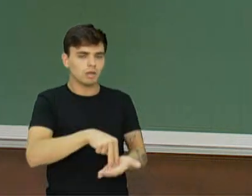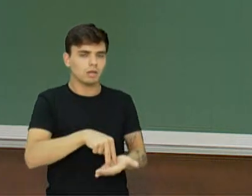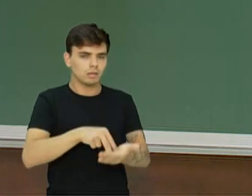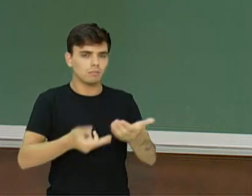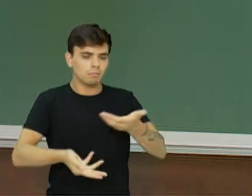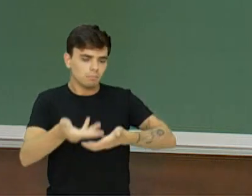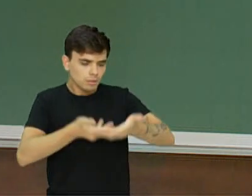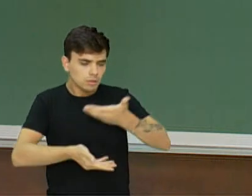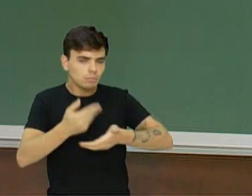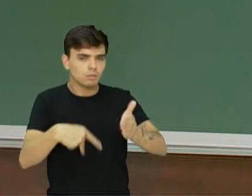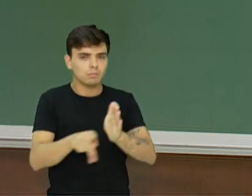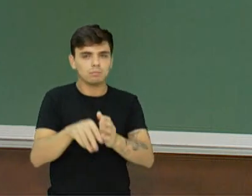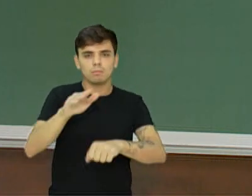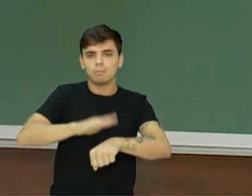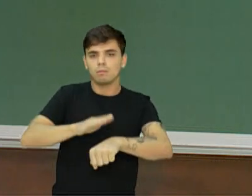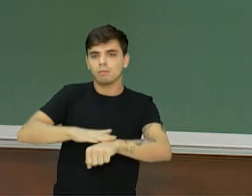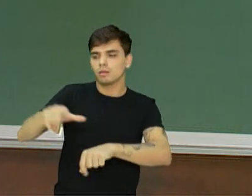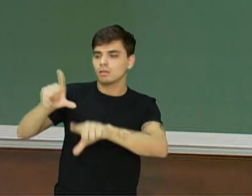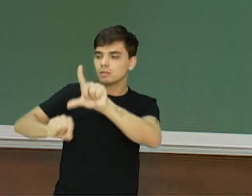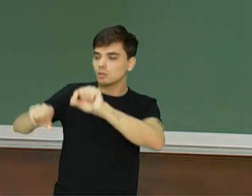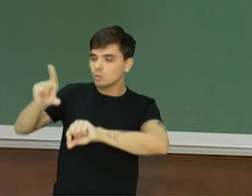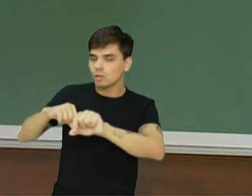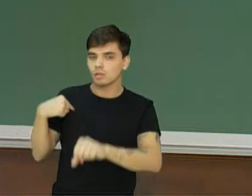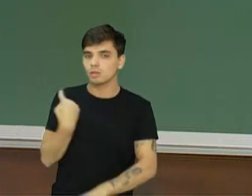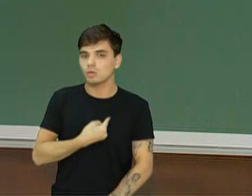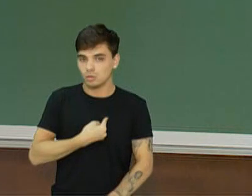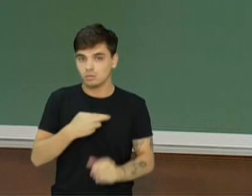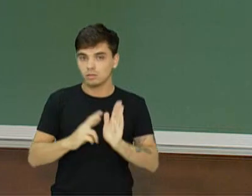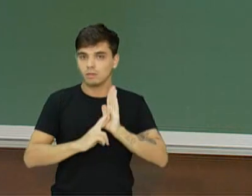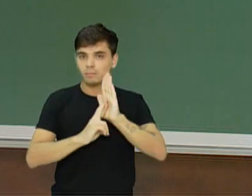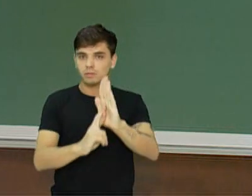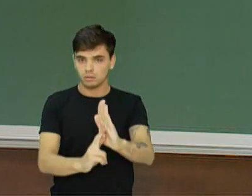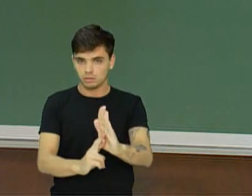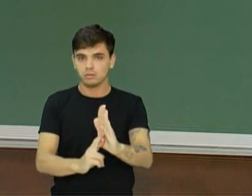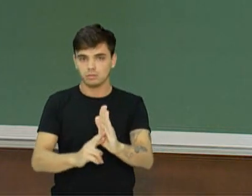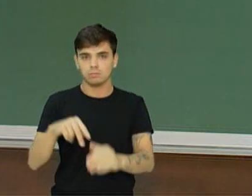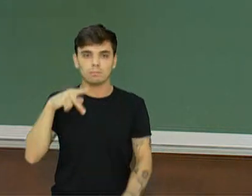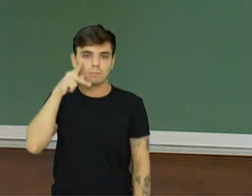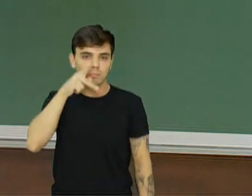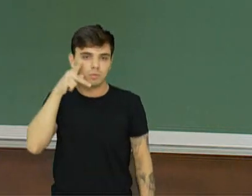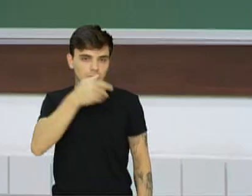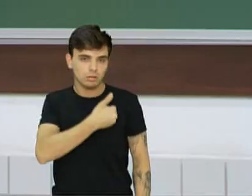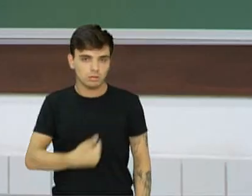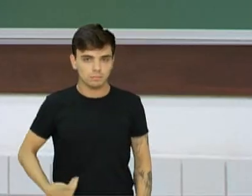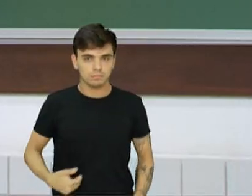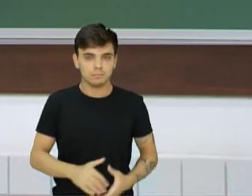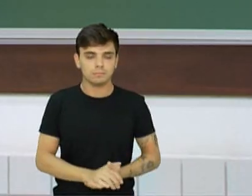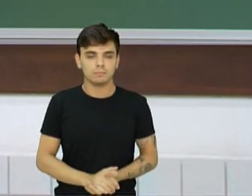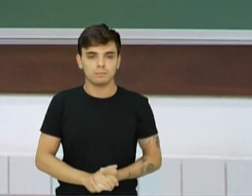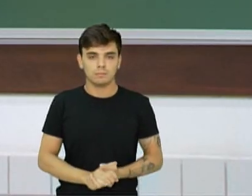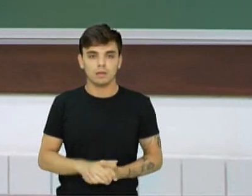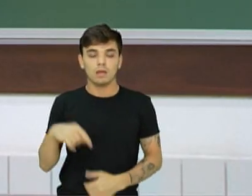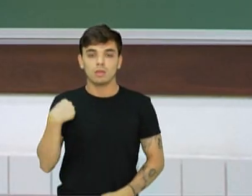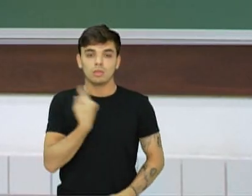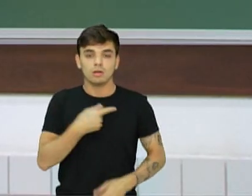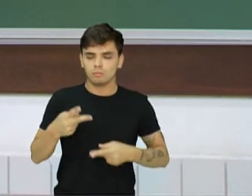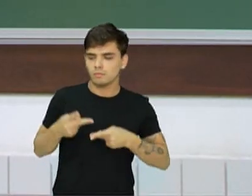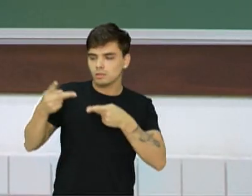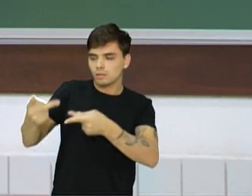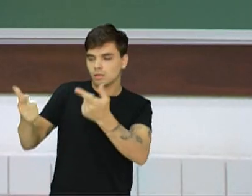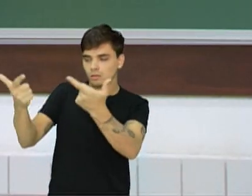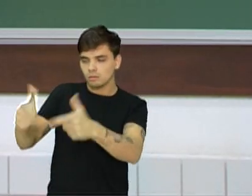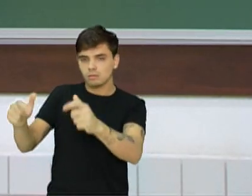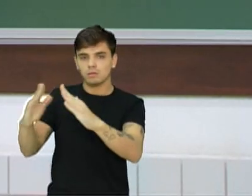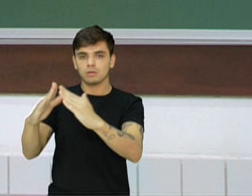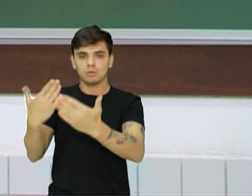participando ali do momento de escolha dos nossos representantes políticos. A gente foi visitar a